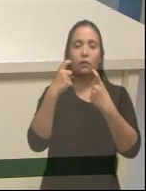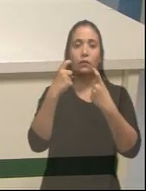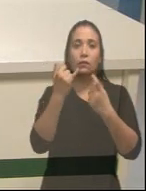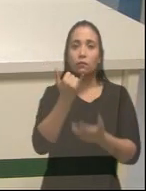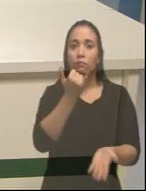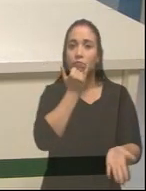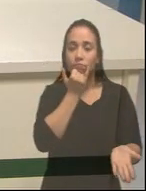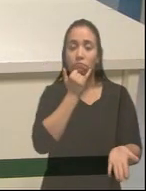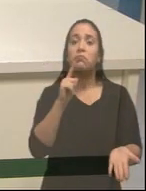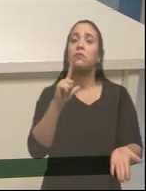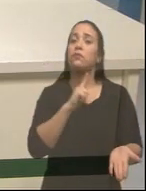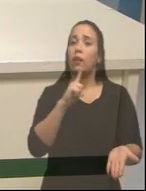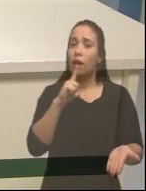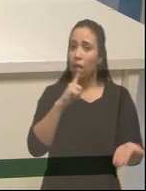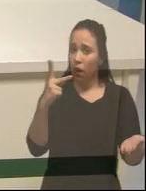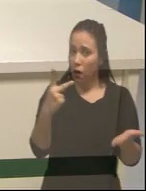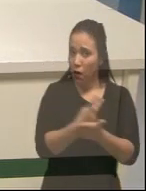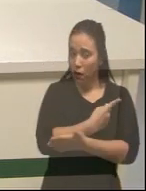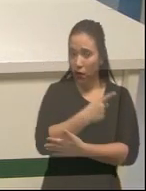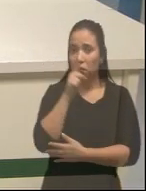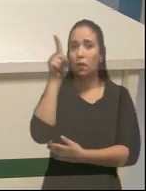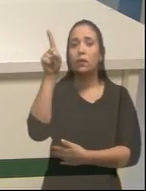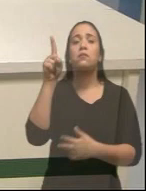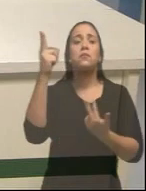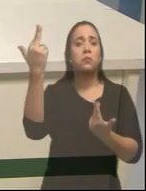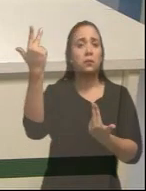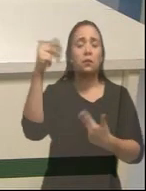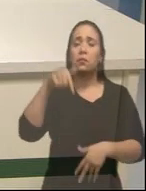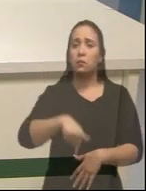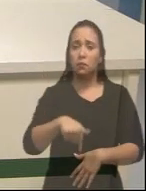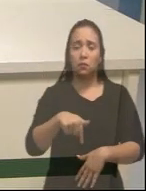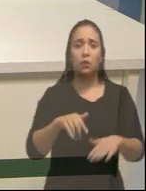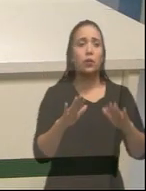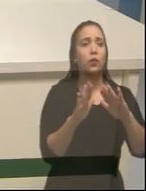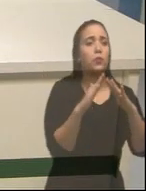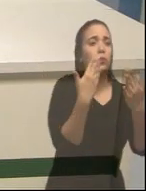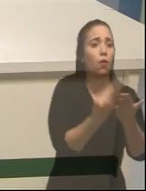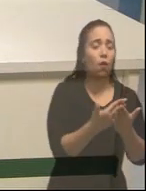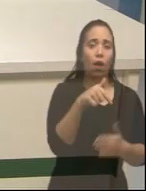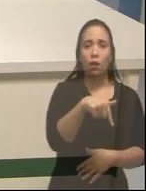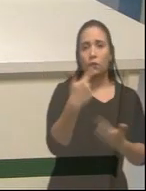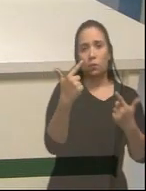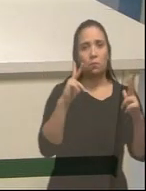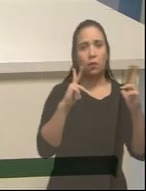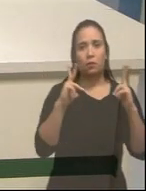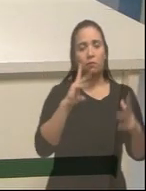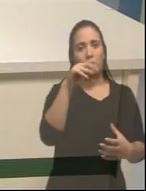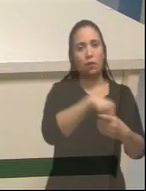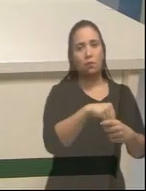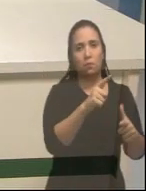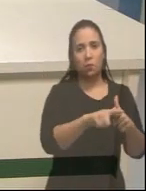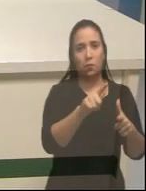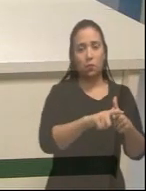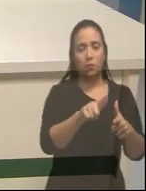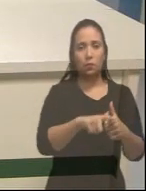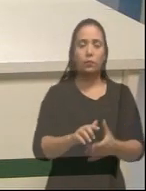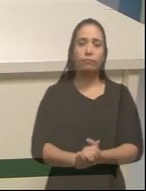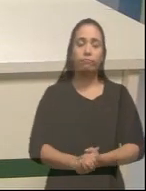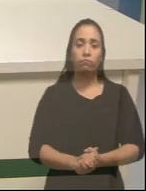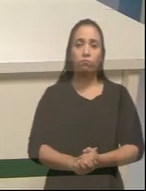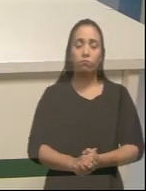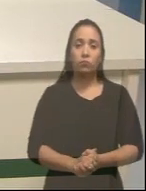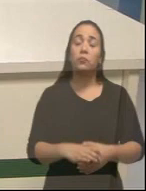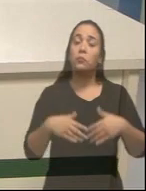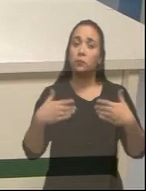numa situação que talvez ele não passaria aqui no colégio particular nosso aqui do estado do Ceará. Mas,